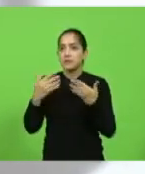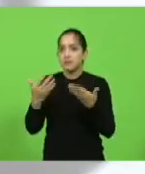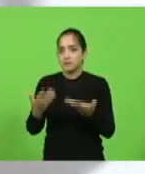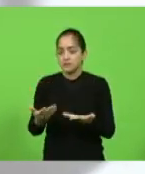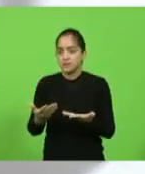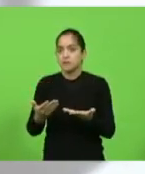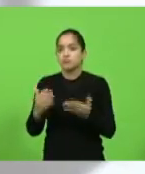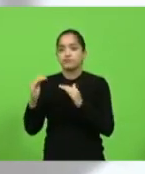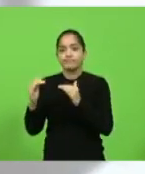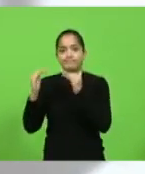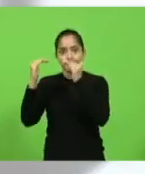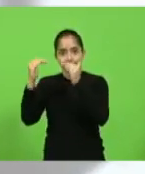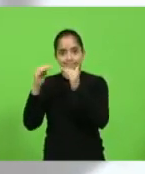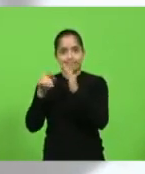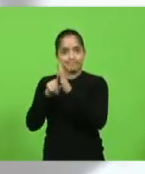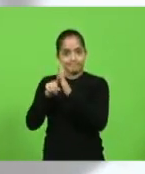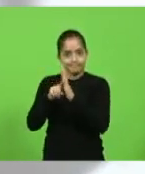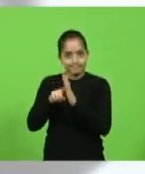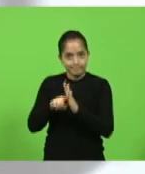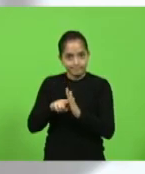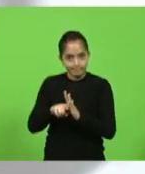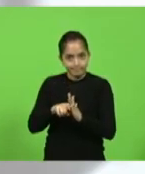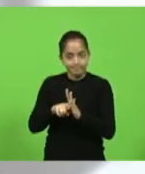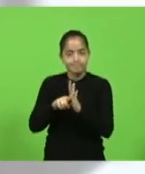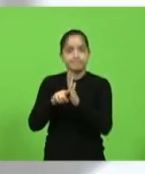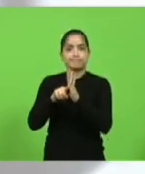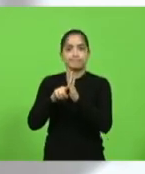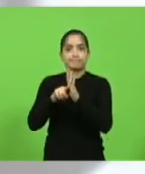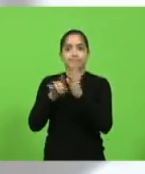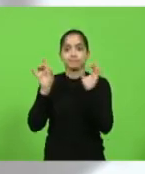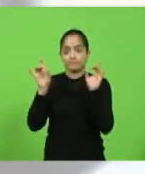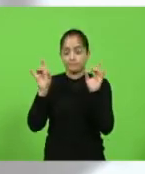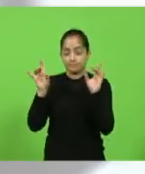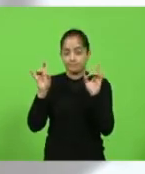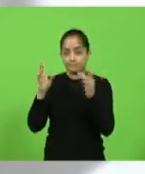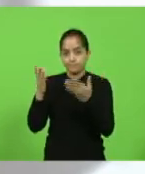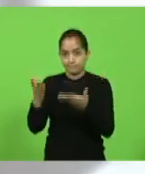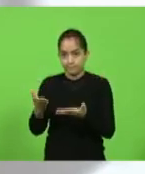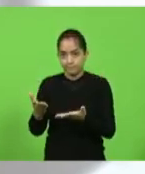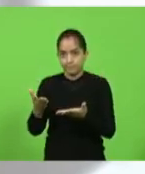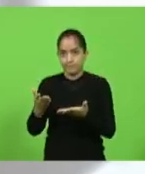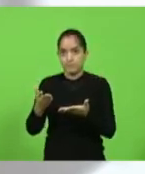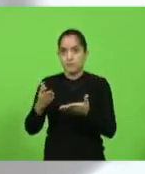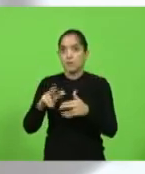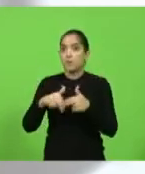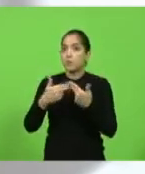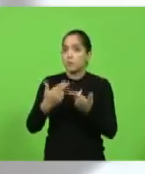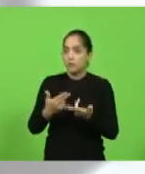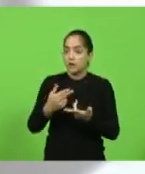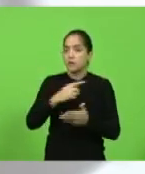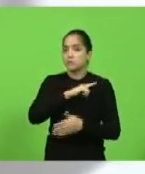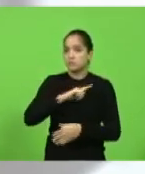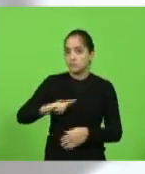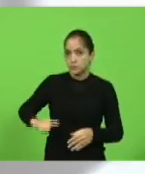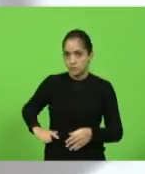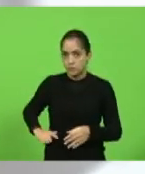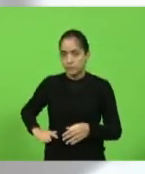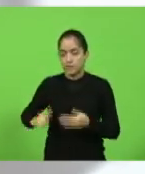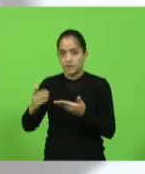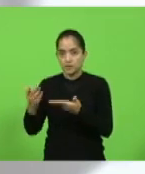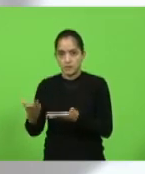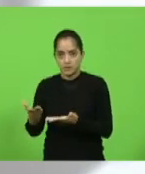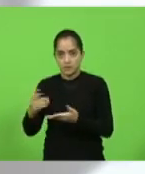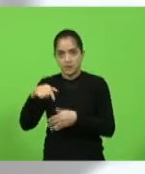autoridades investigadas com foro privilegiado em razão da prerrogativa de função, como é o caso do senhor governador do Estado de